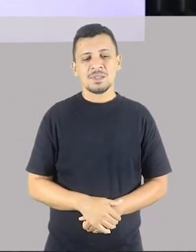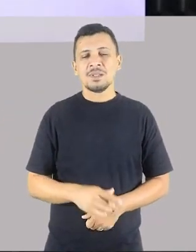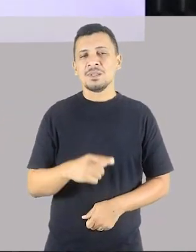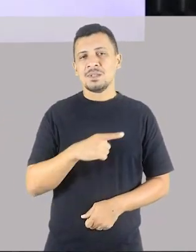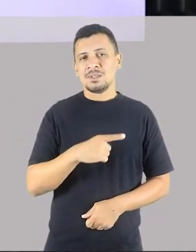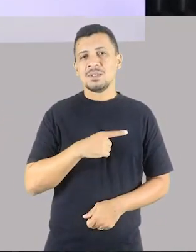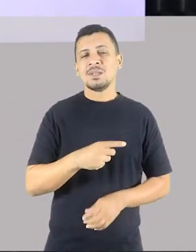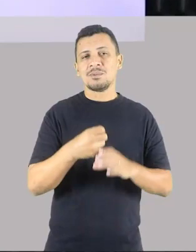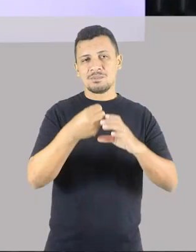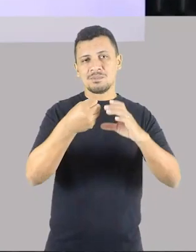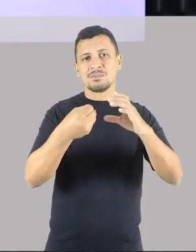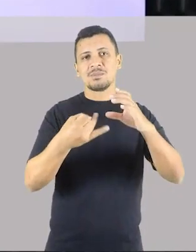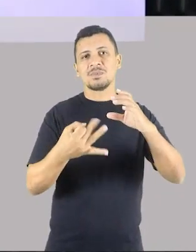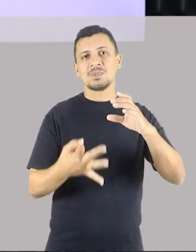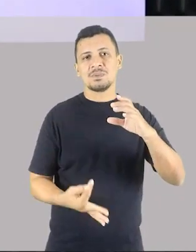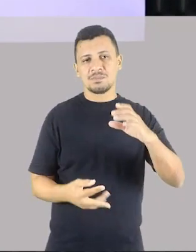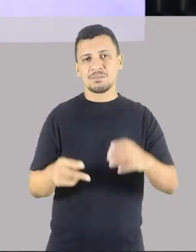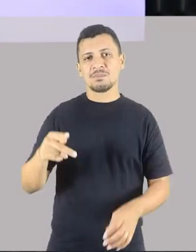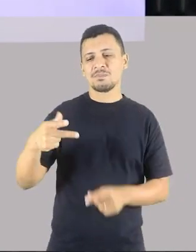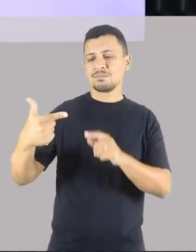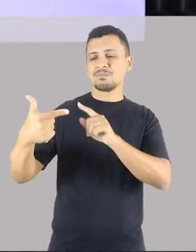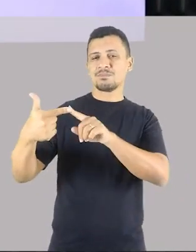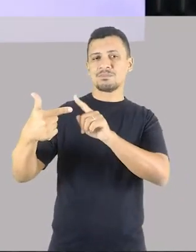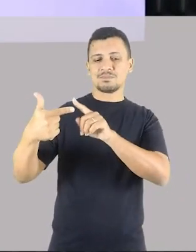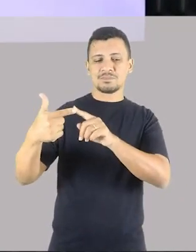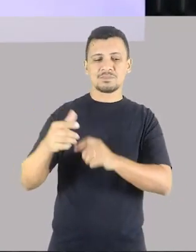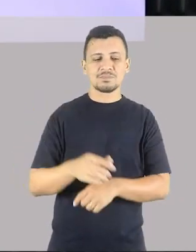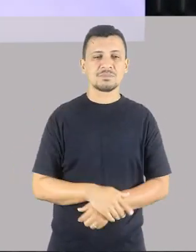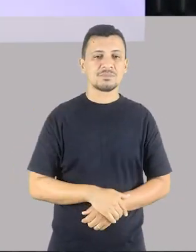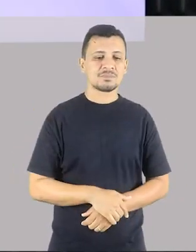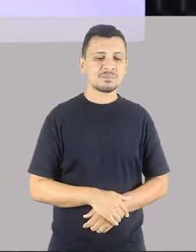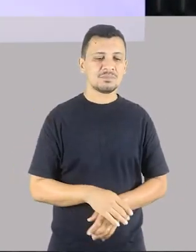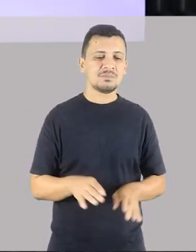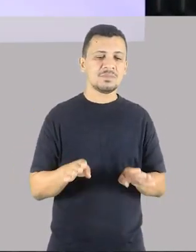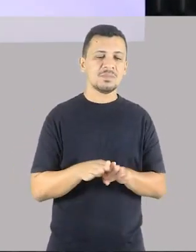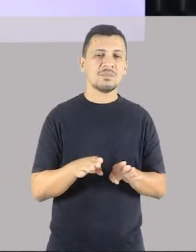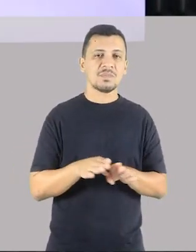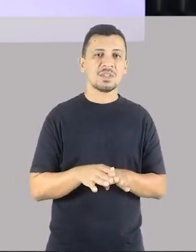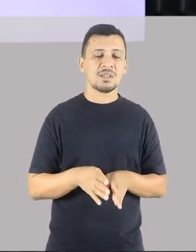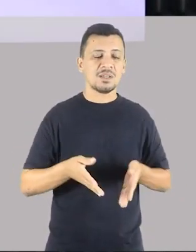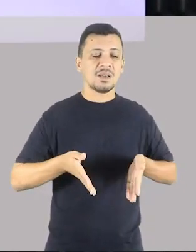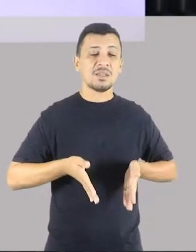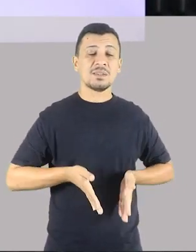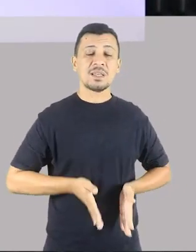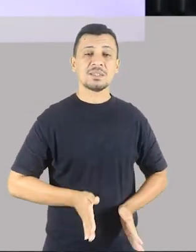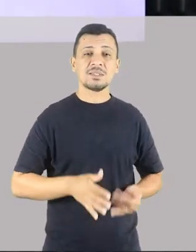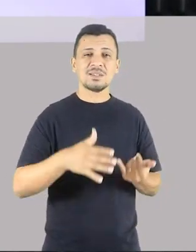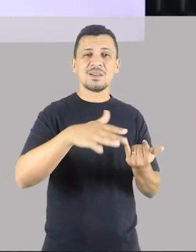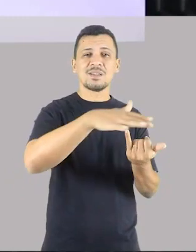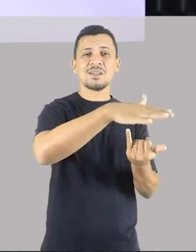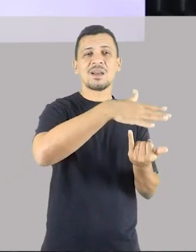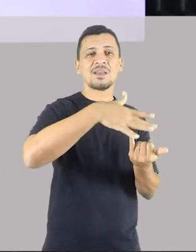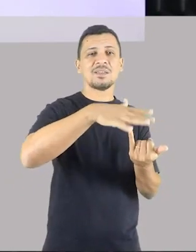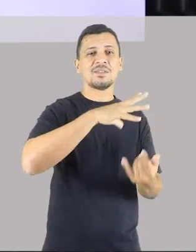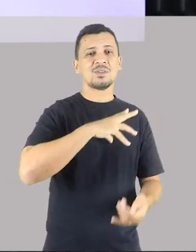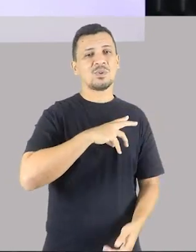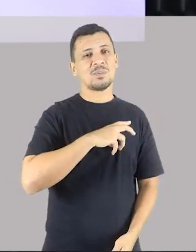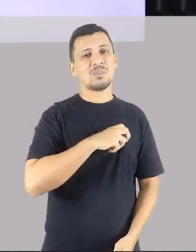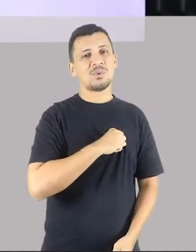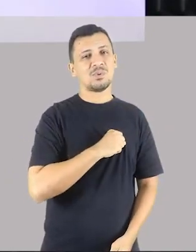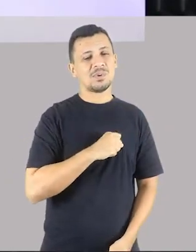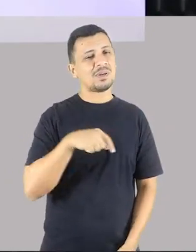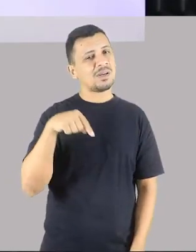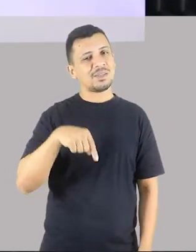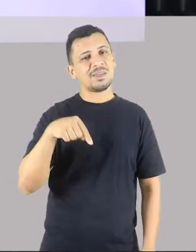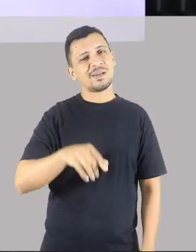tenho caracterizado uma perífrase. O outro exemplo diz assim: nasci na Ilha do Amor e aqui me criei.